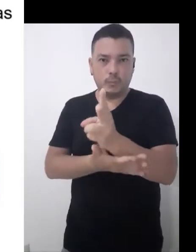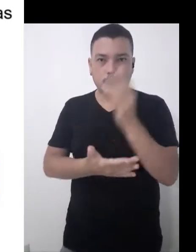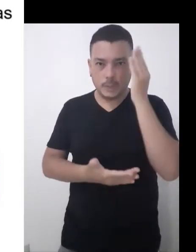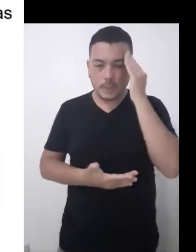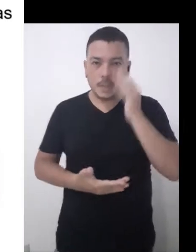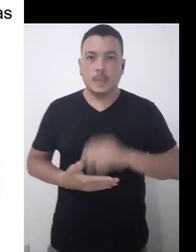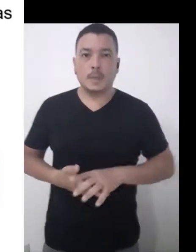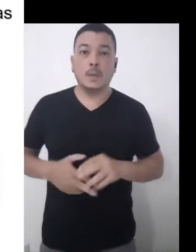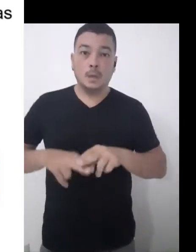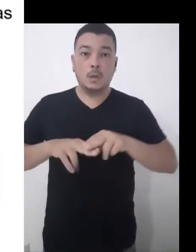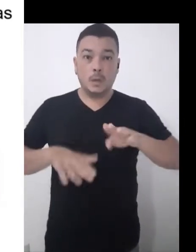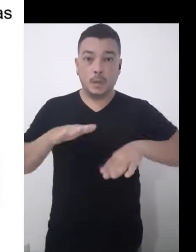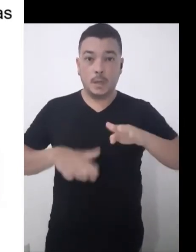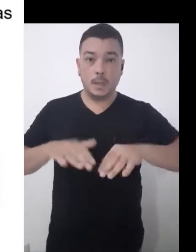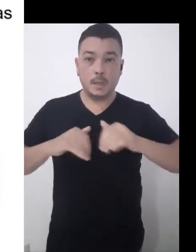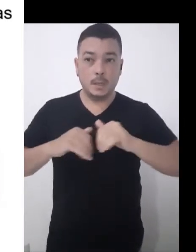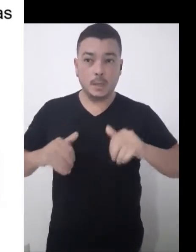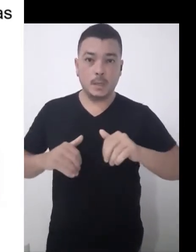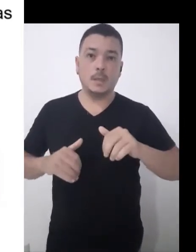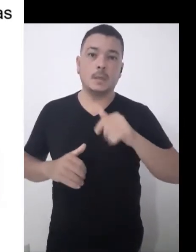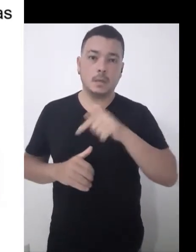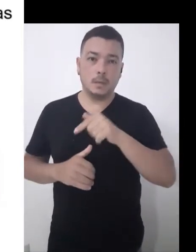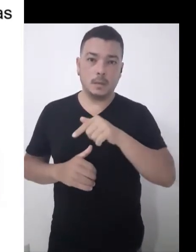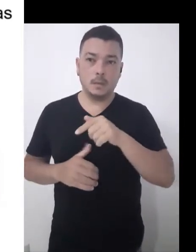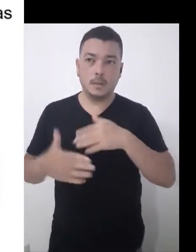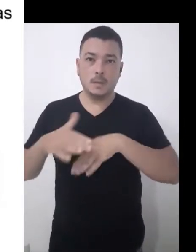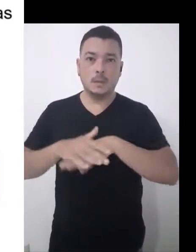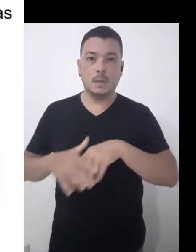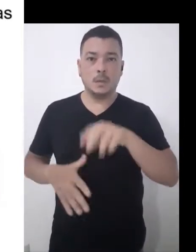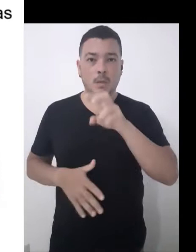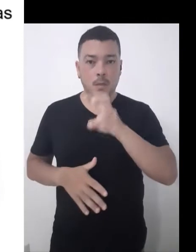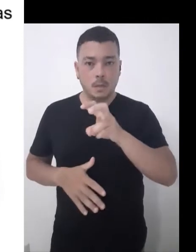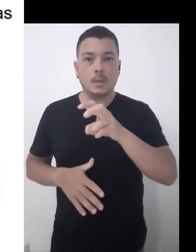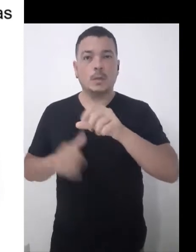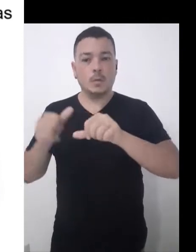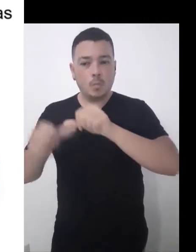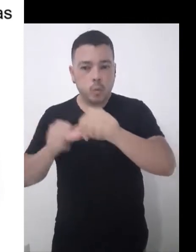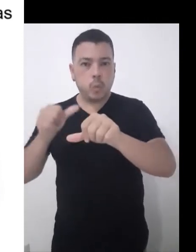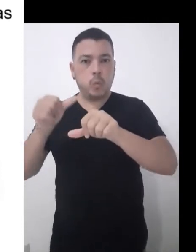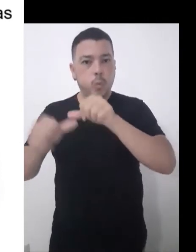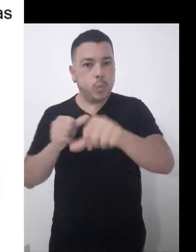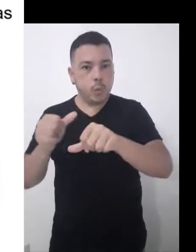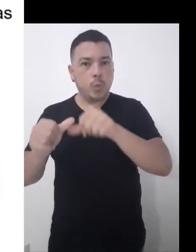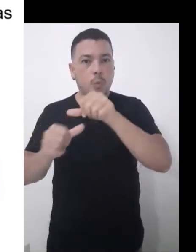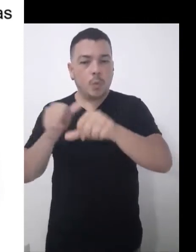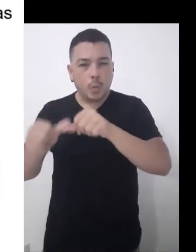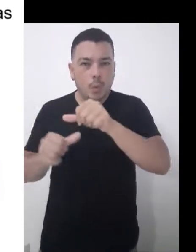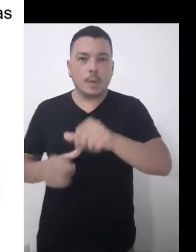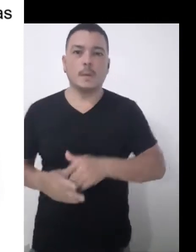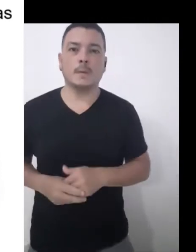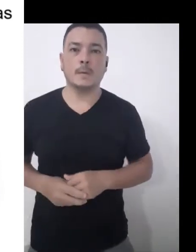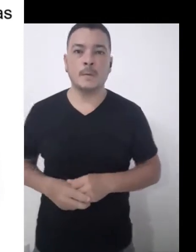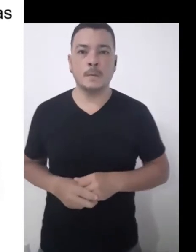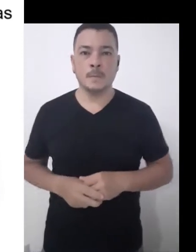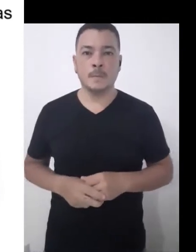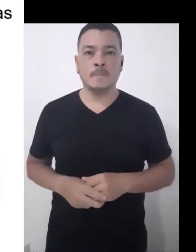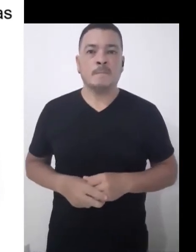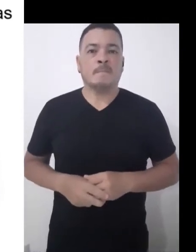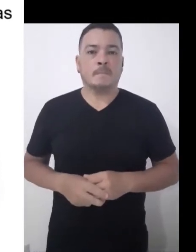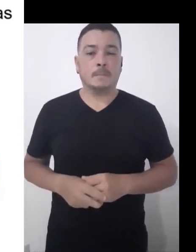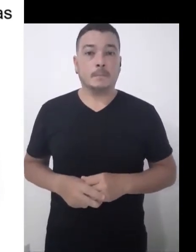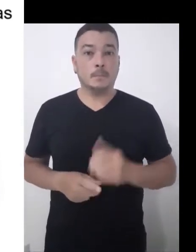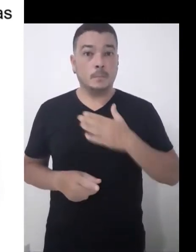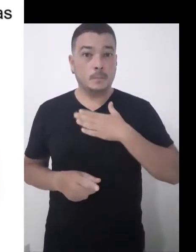em determinado momento lá, vou ter um ciclo de refresh, um ciclo de recarga. O que é isso? Os meus dados lá estão na memória